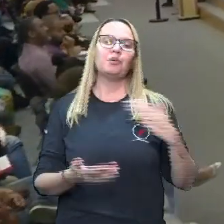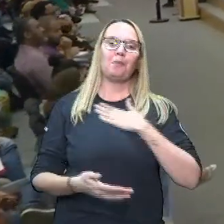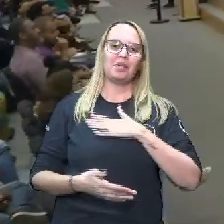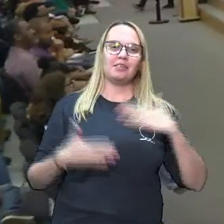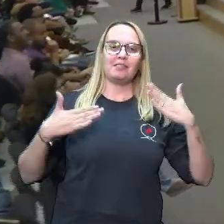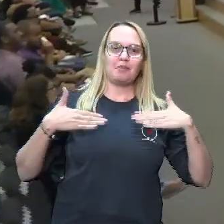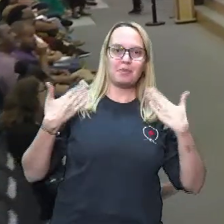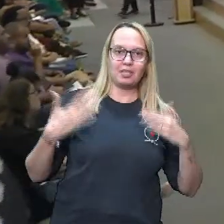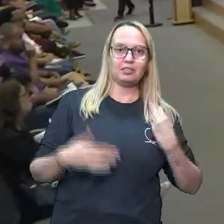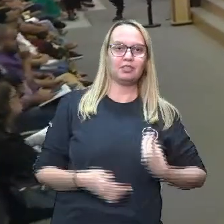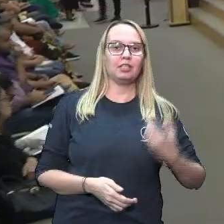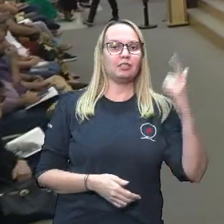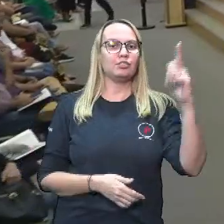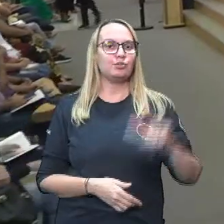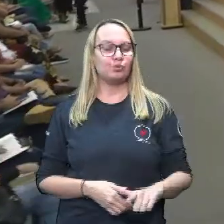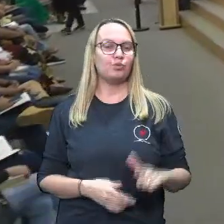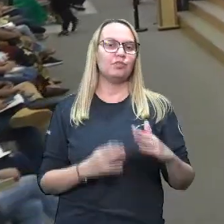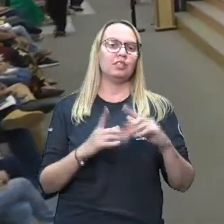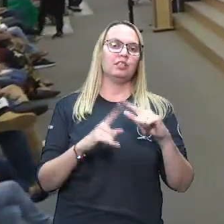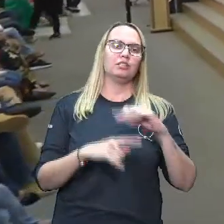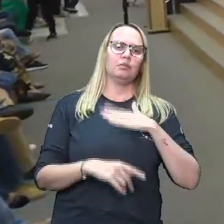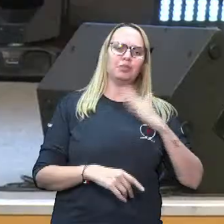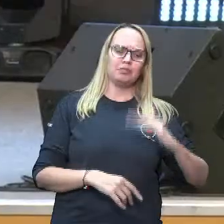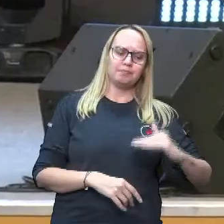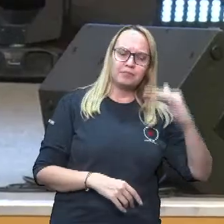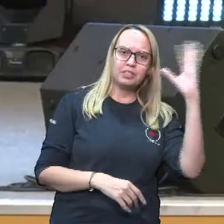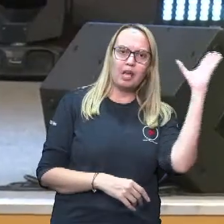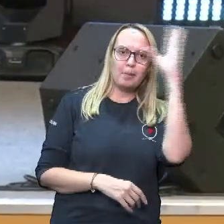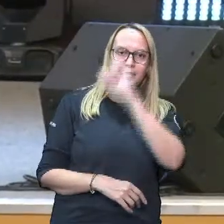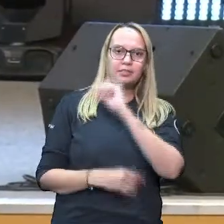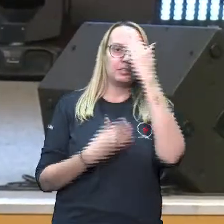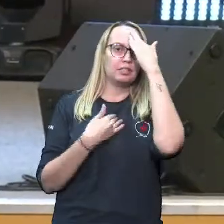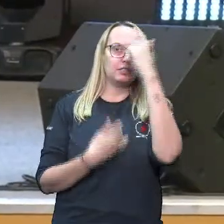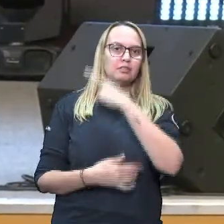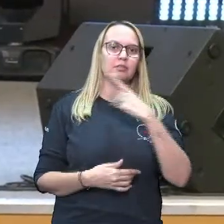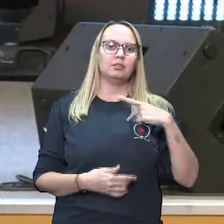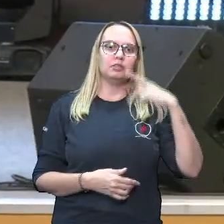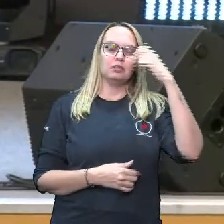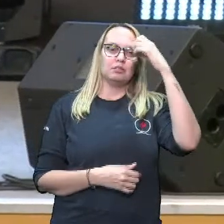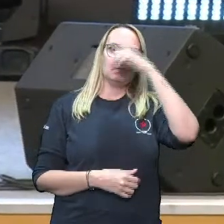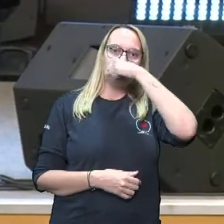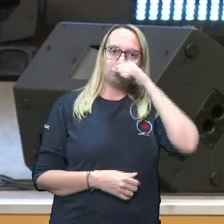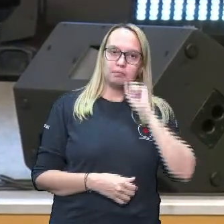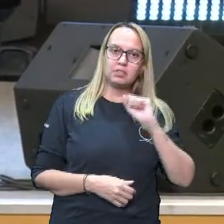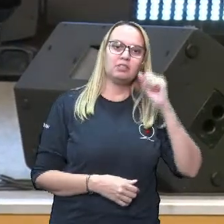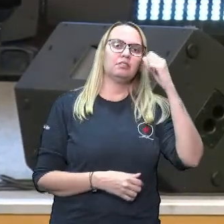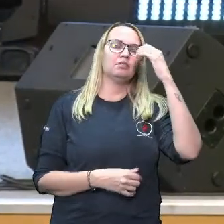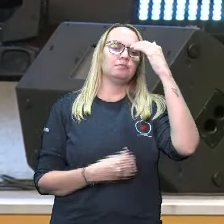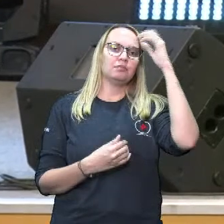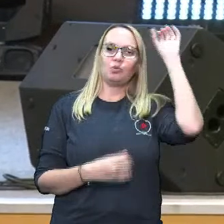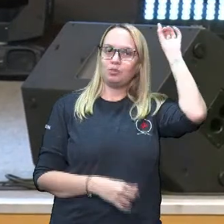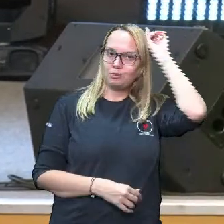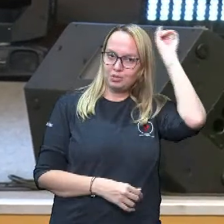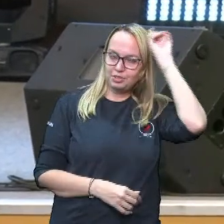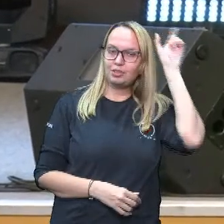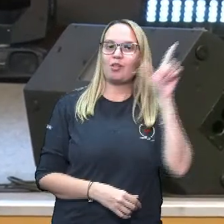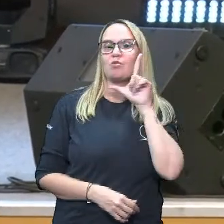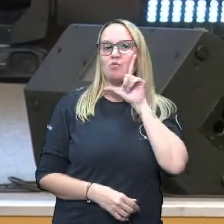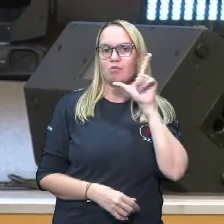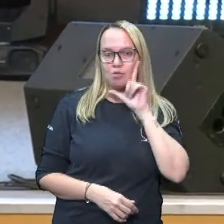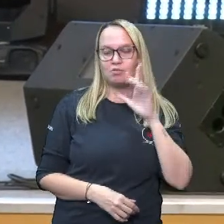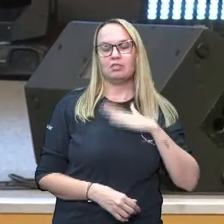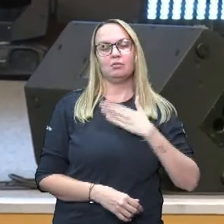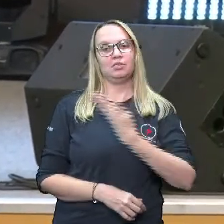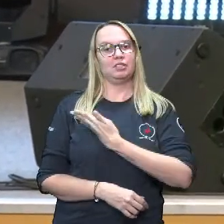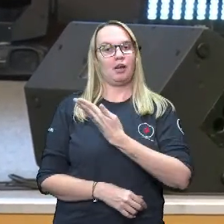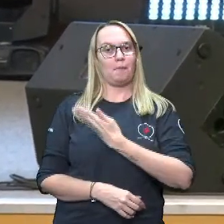eu cresci. Minha gratidão ao meu pastor, pastor Silas Malafaia, pastor Odilton, pastor Jean, pastor Lucas França, meus amigos